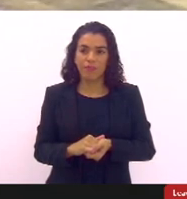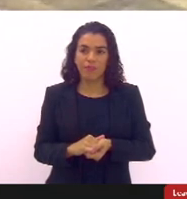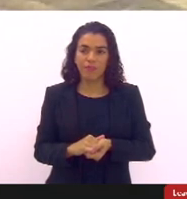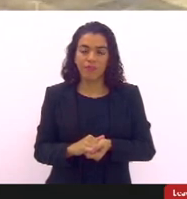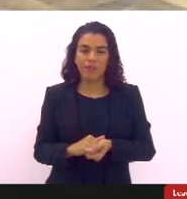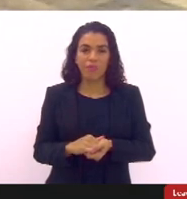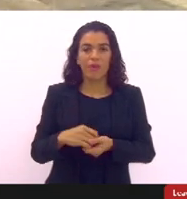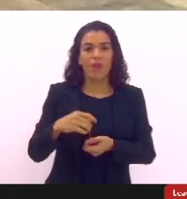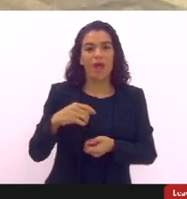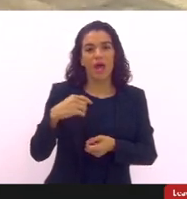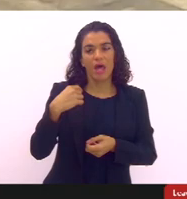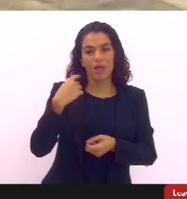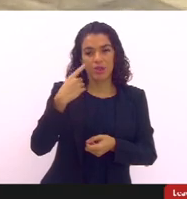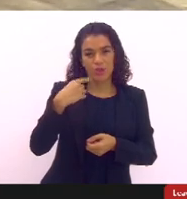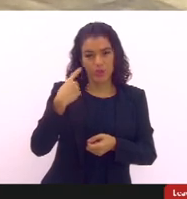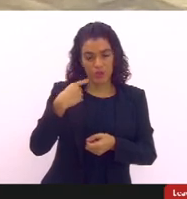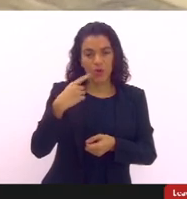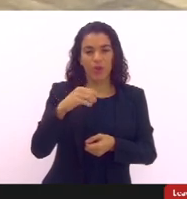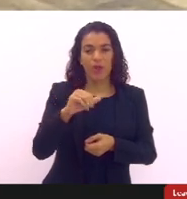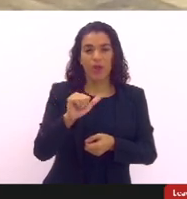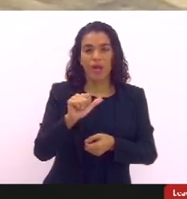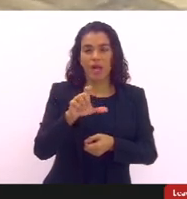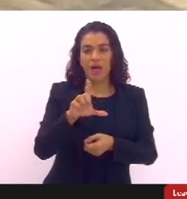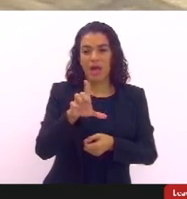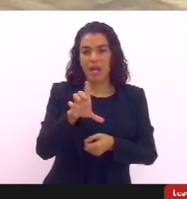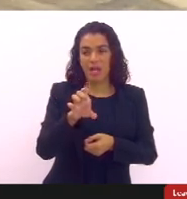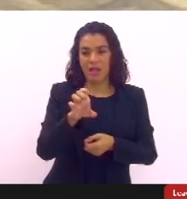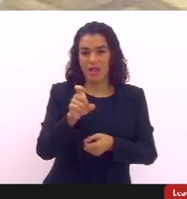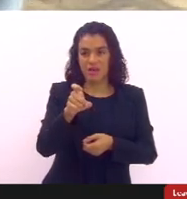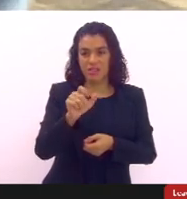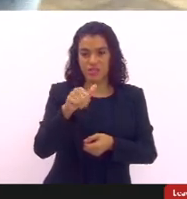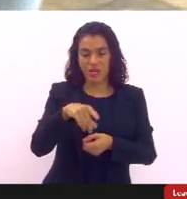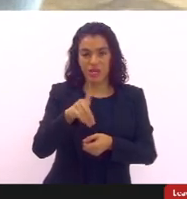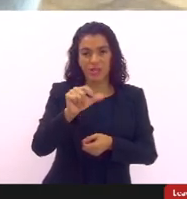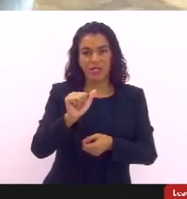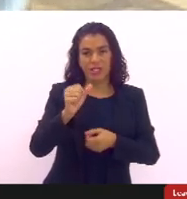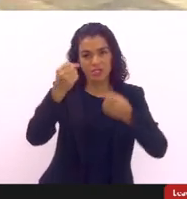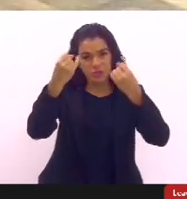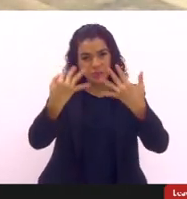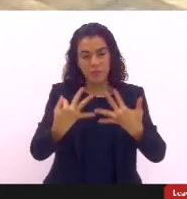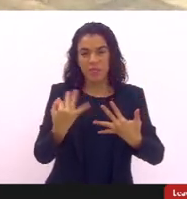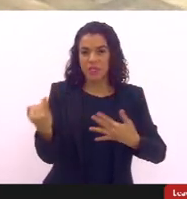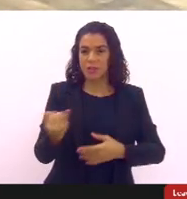a doutora Alexandra, né? Fez uma explanação aí importantíssima.